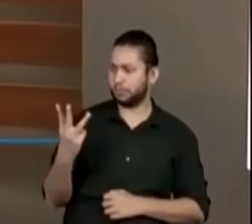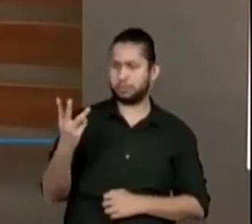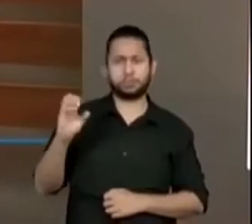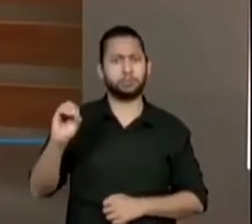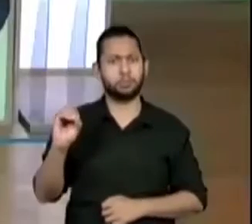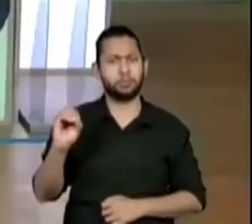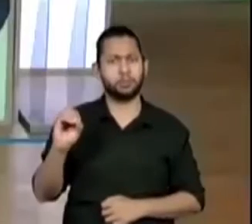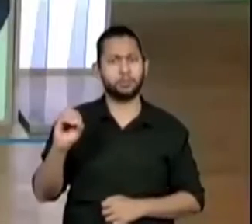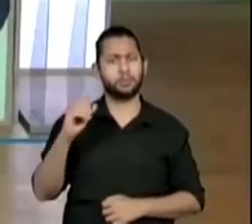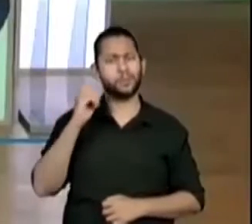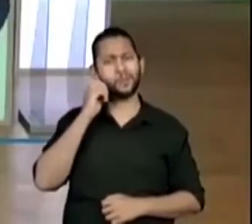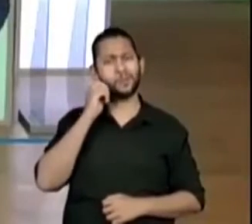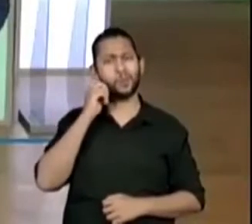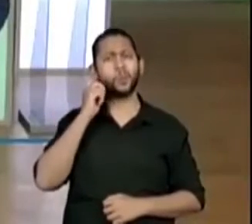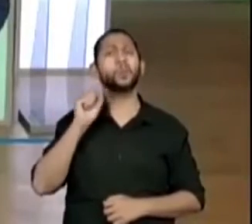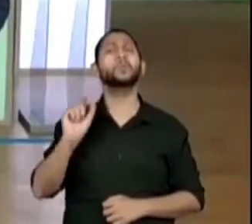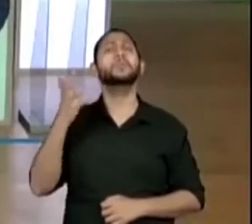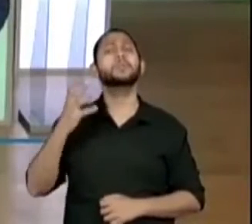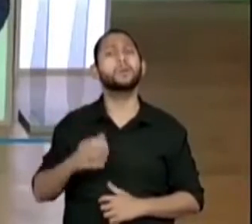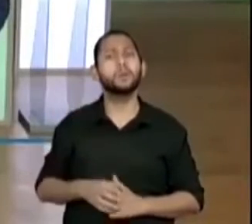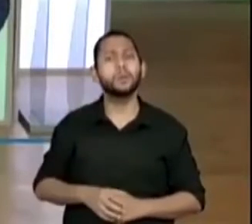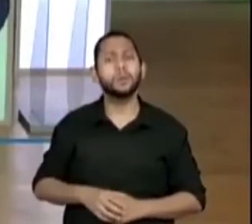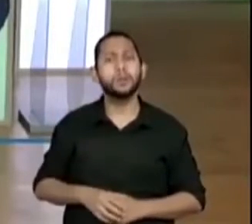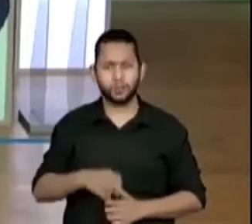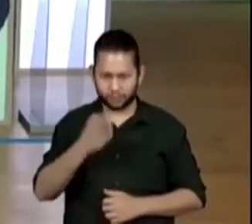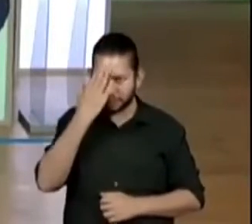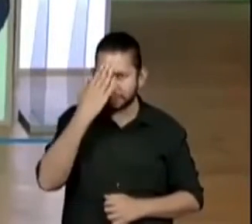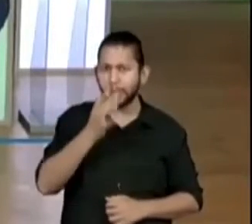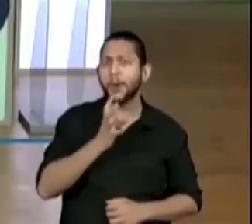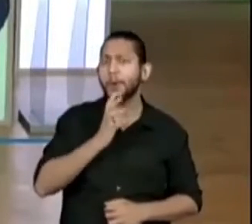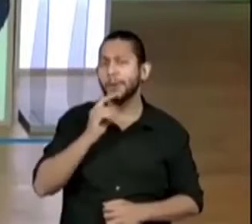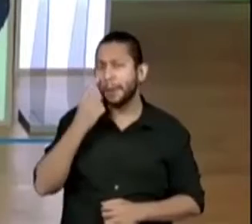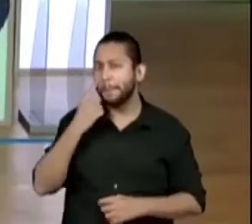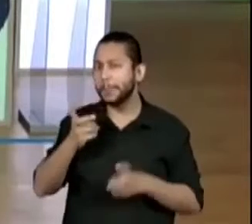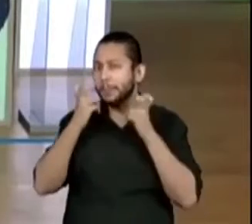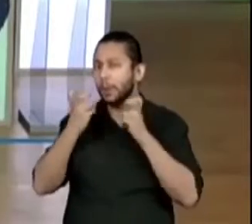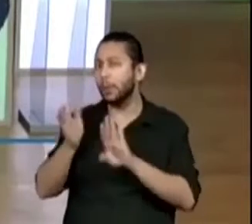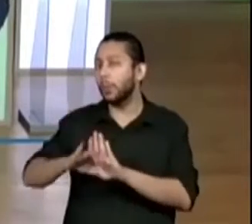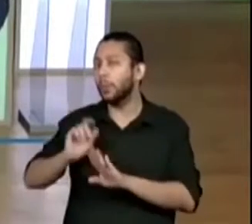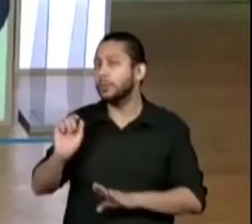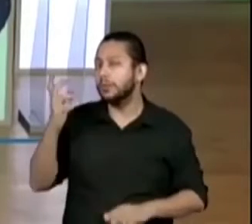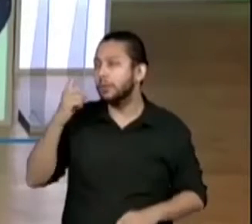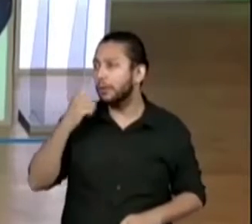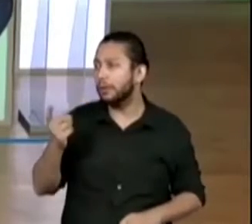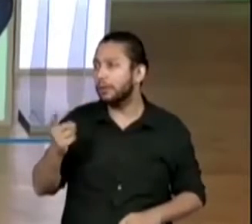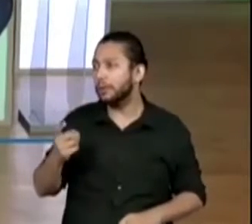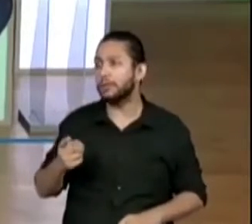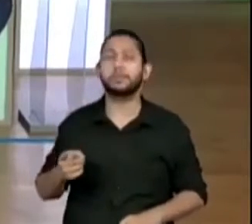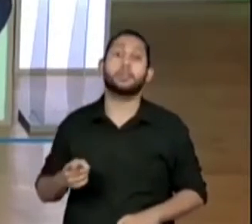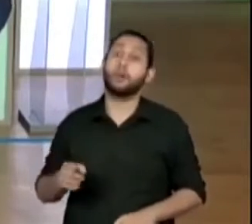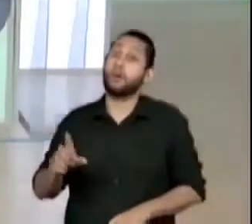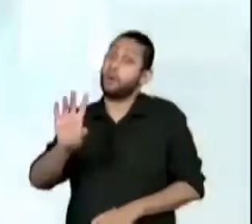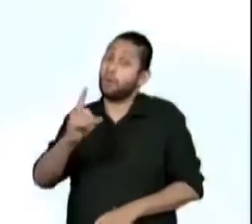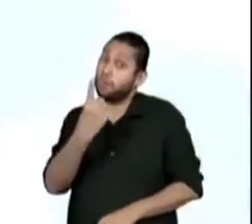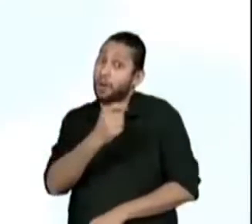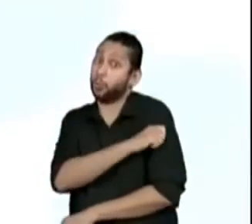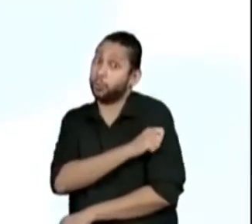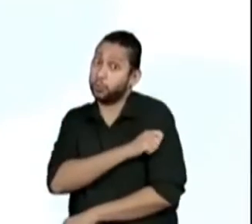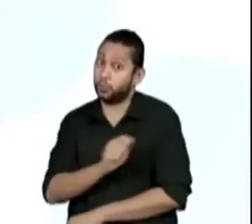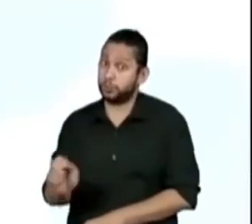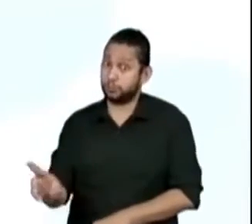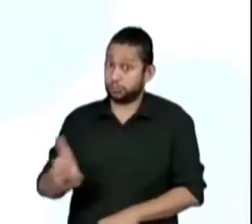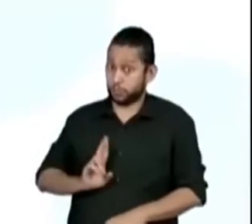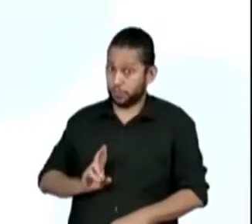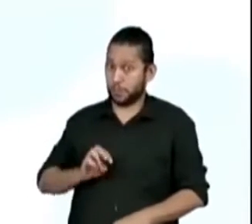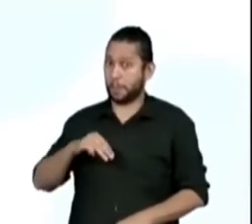calculadora? O aluno Miguel Augusto, da professora Priscila, disse acrescentar o 0. Será?